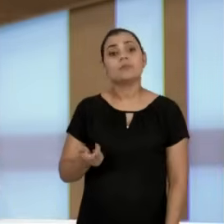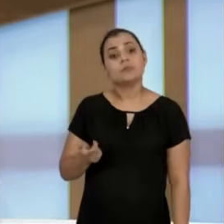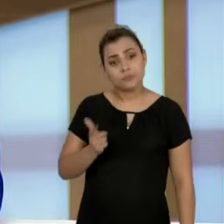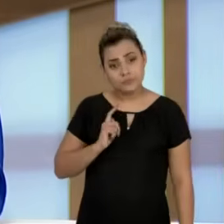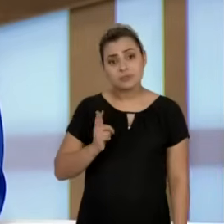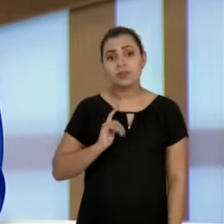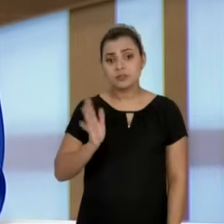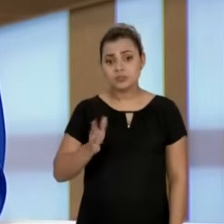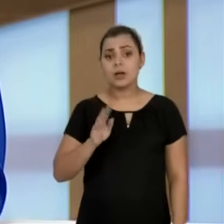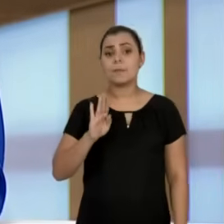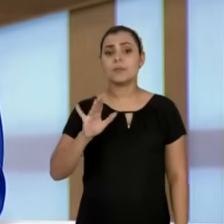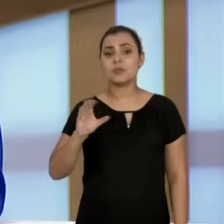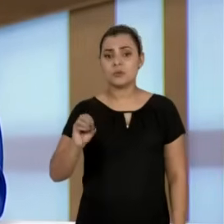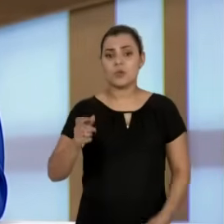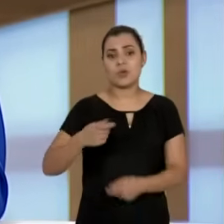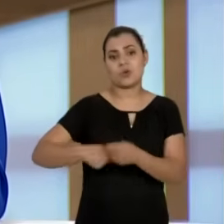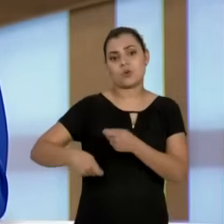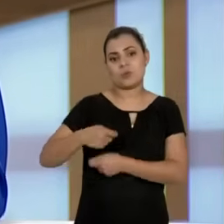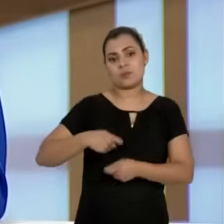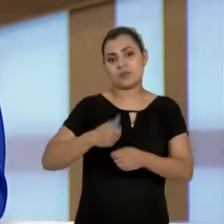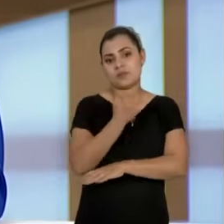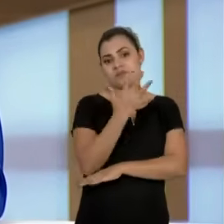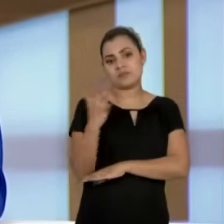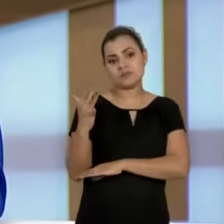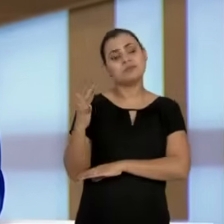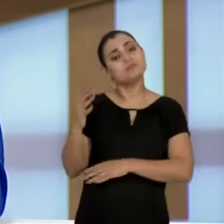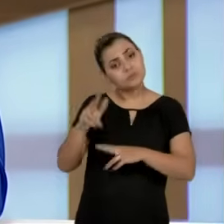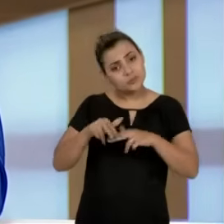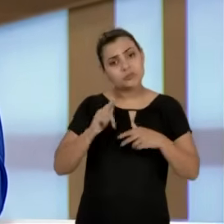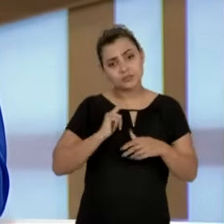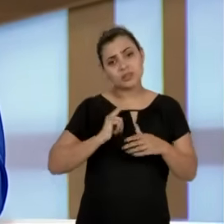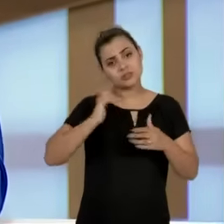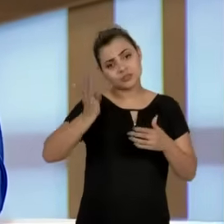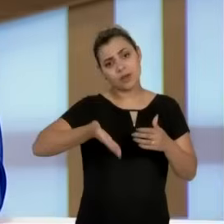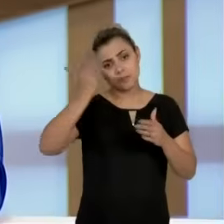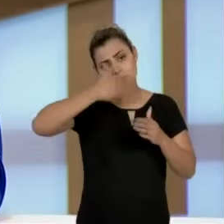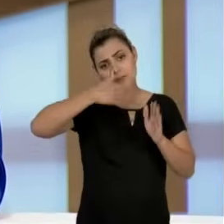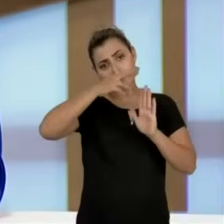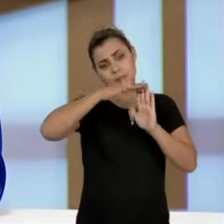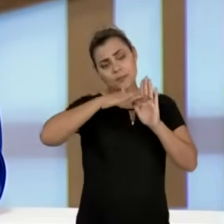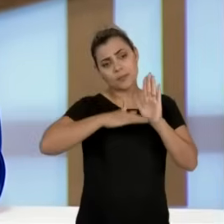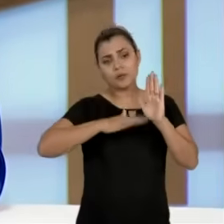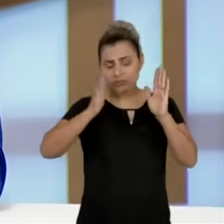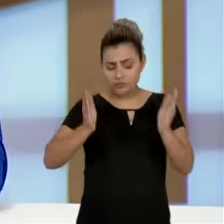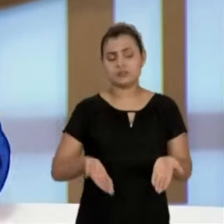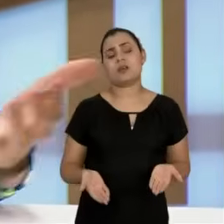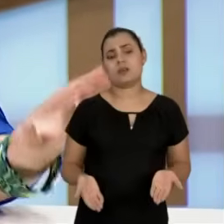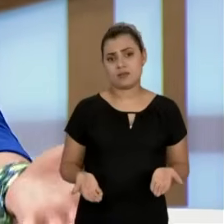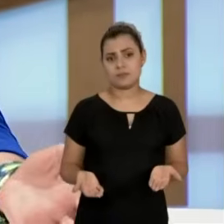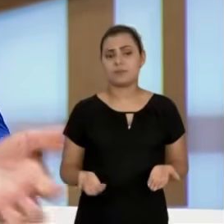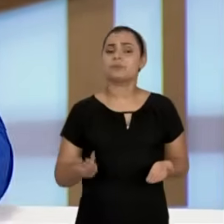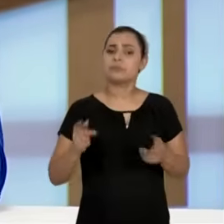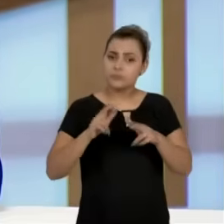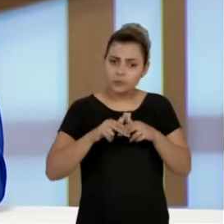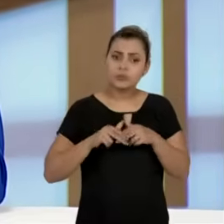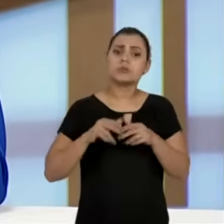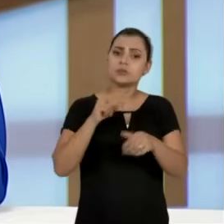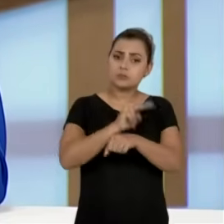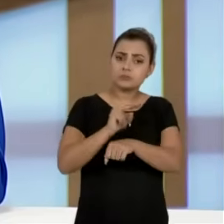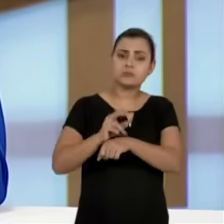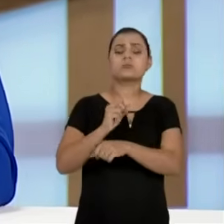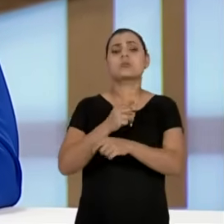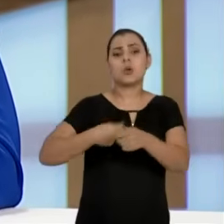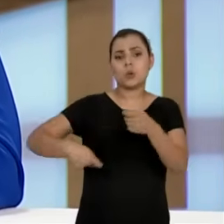a bioeconomia, né? A economia da floresta em pé. Então, assim, acho que você já tem exemplos na Amazônia de que esse extrativismo, essa